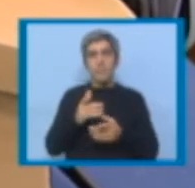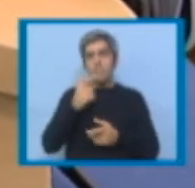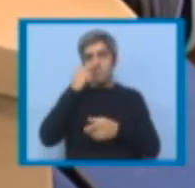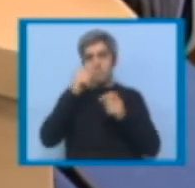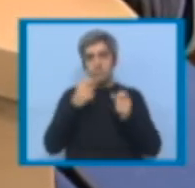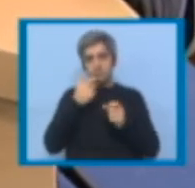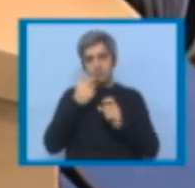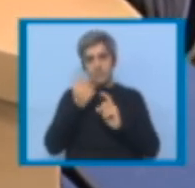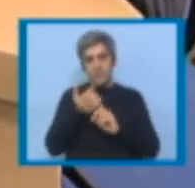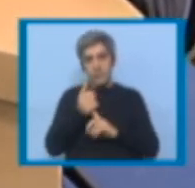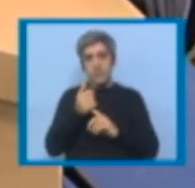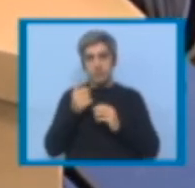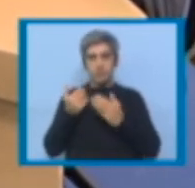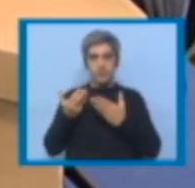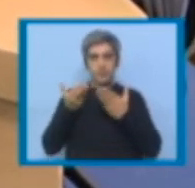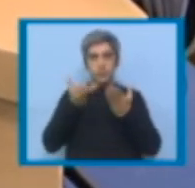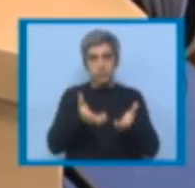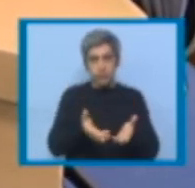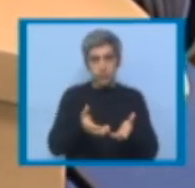pessoas percebam que o ajudar